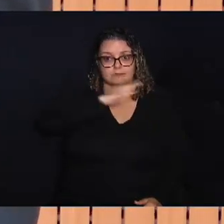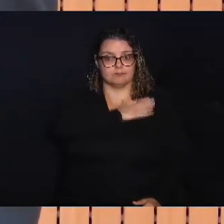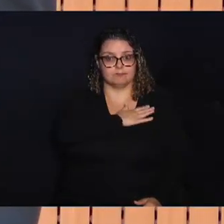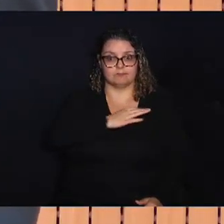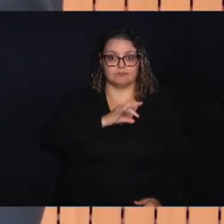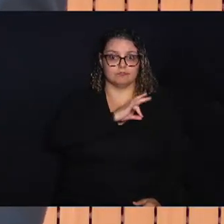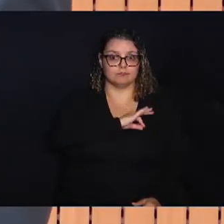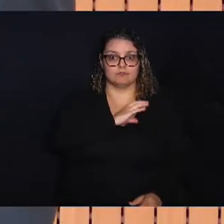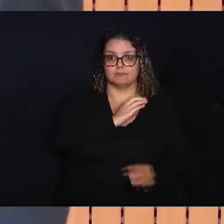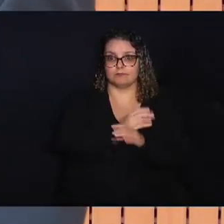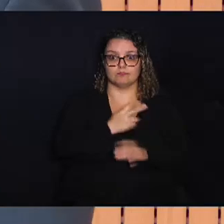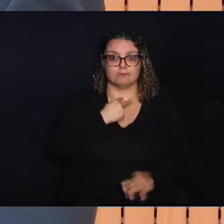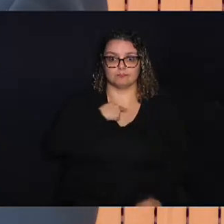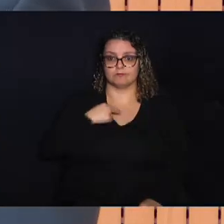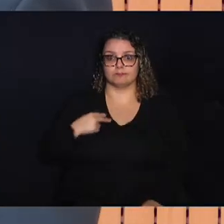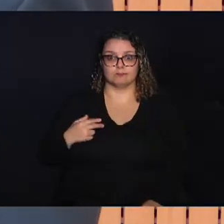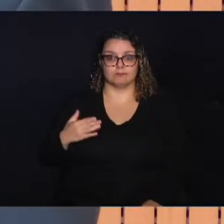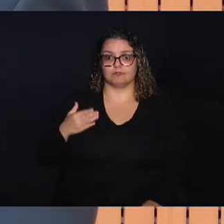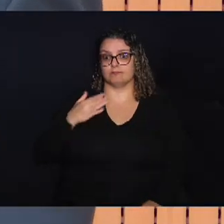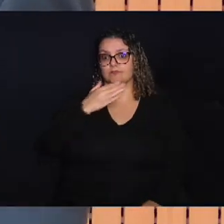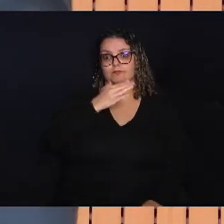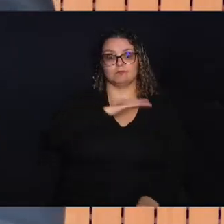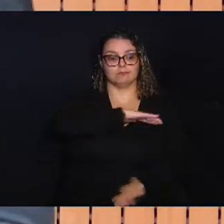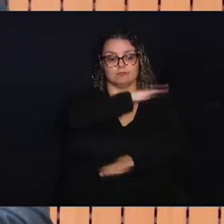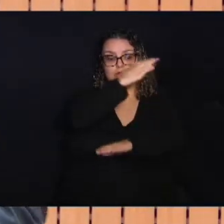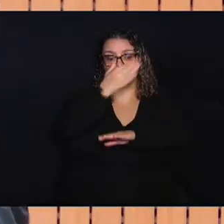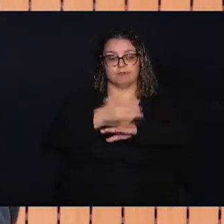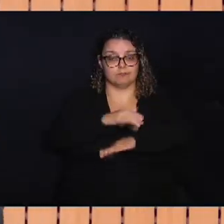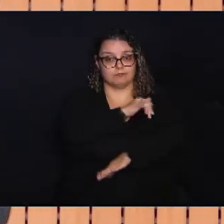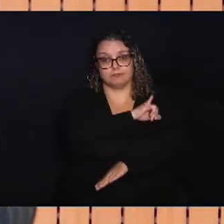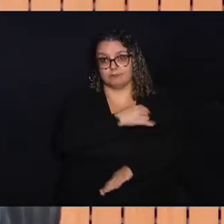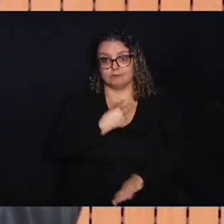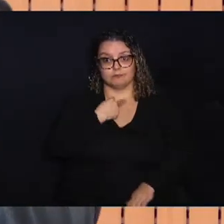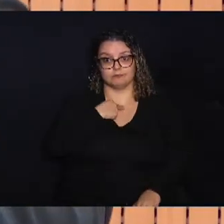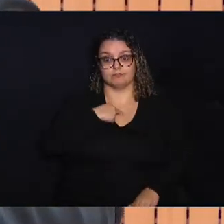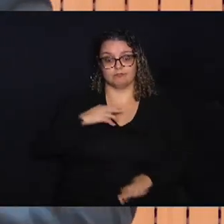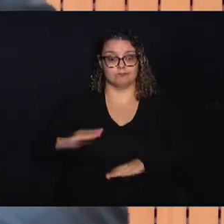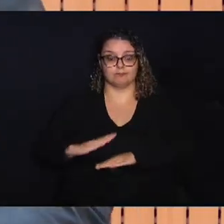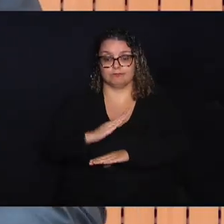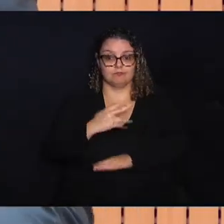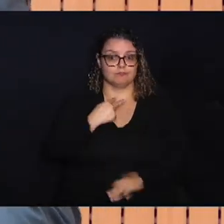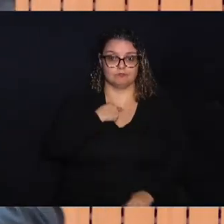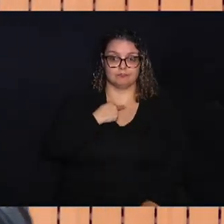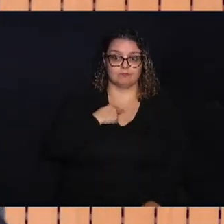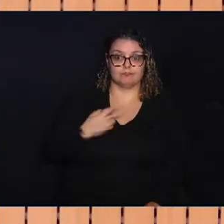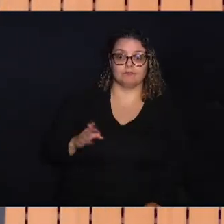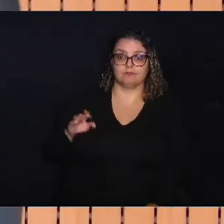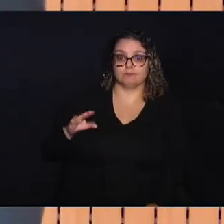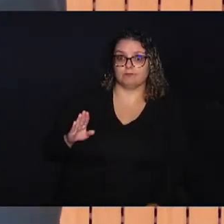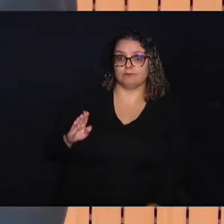civil não podem subir nos morros do Rio de Janeiro. Lá está virando, na verdade, um bunker